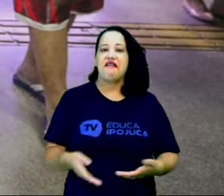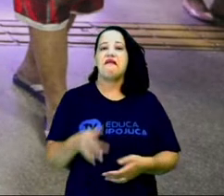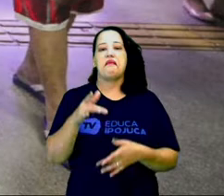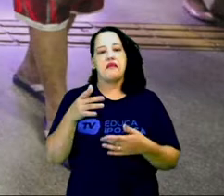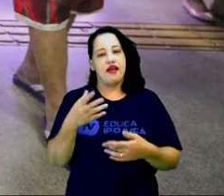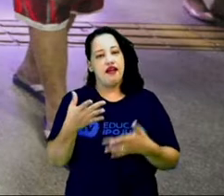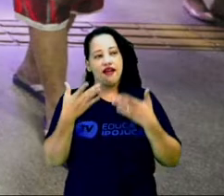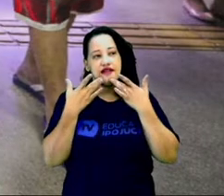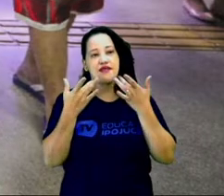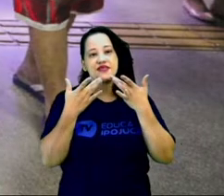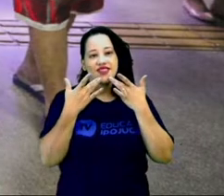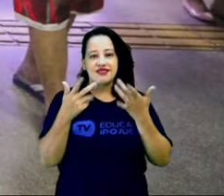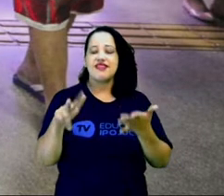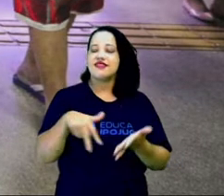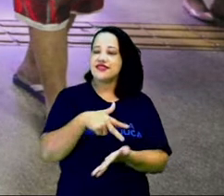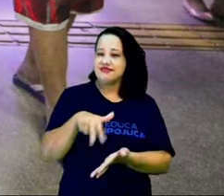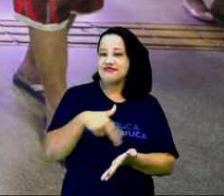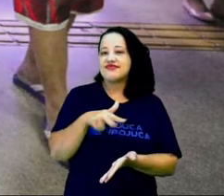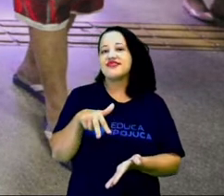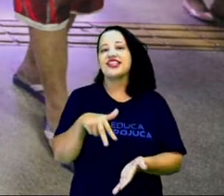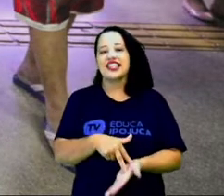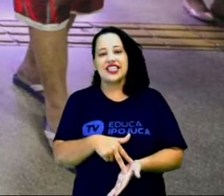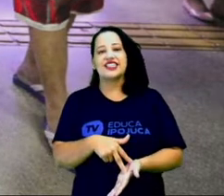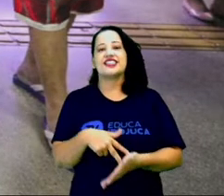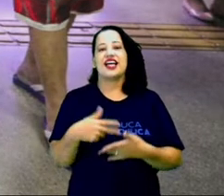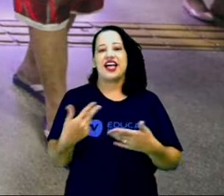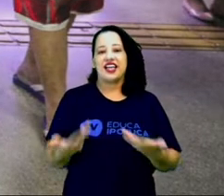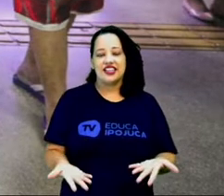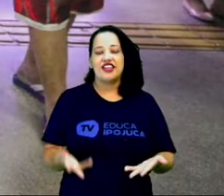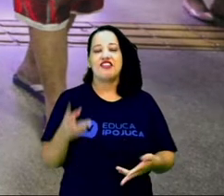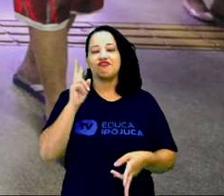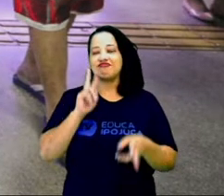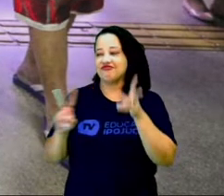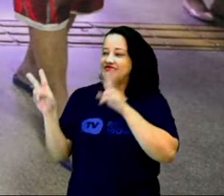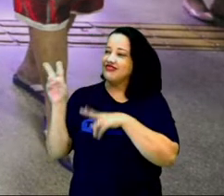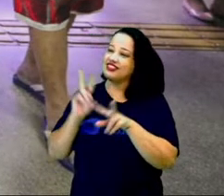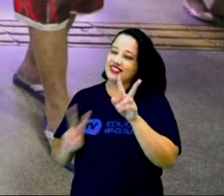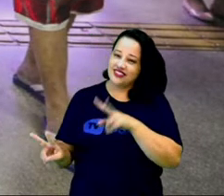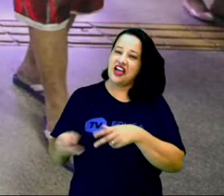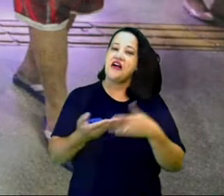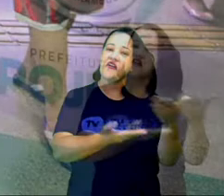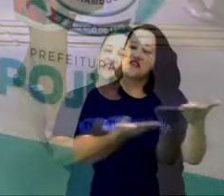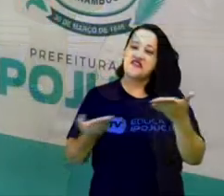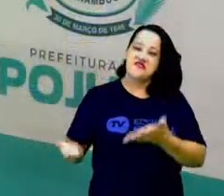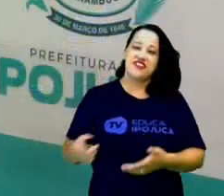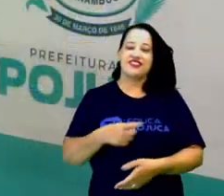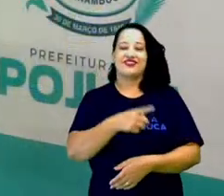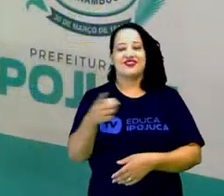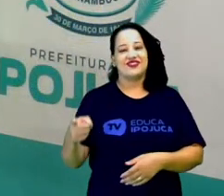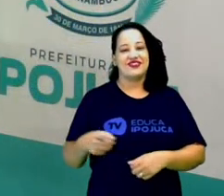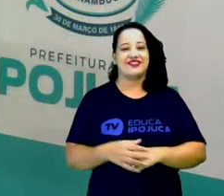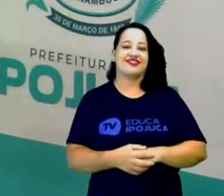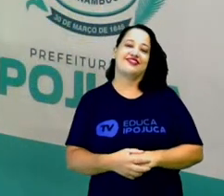artística atrelada à dança. E aqui fica essa visualização como um convite para vocês.